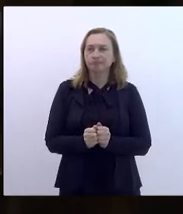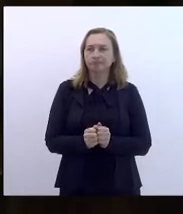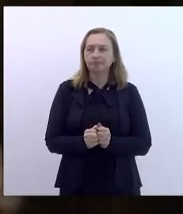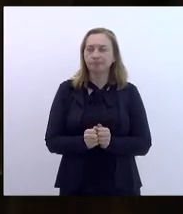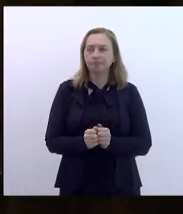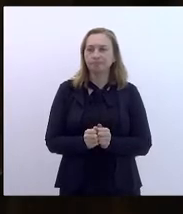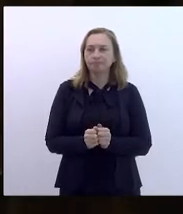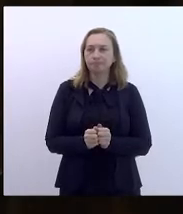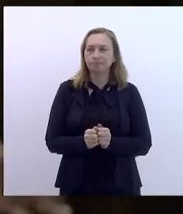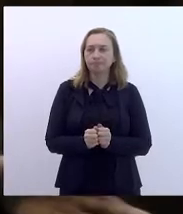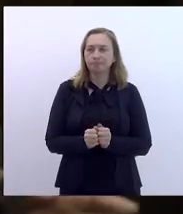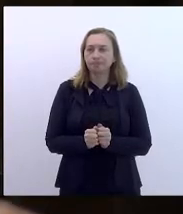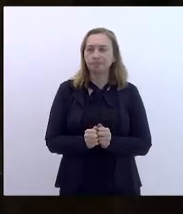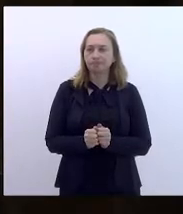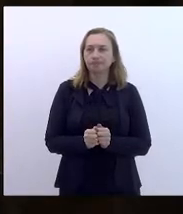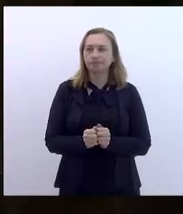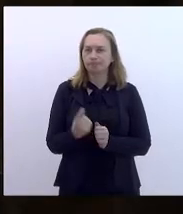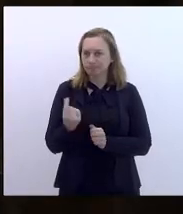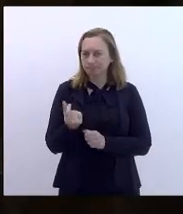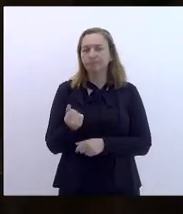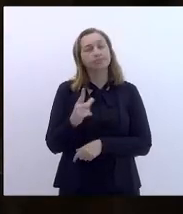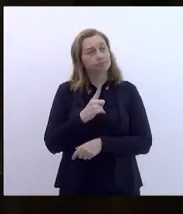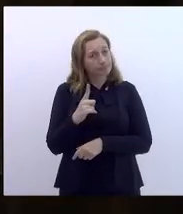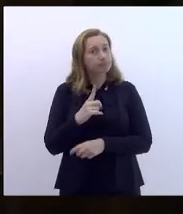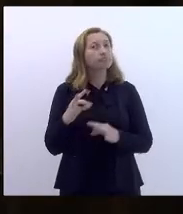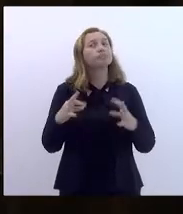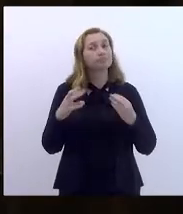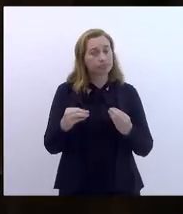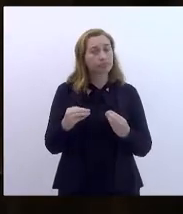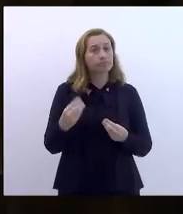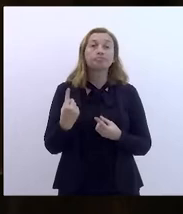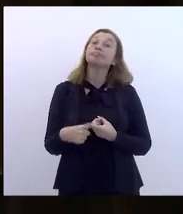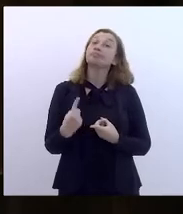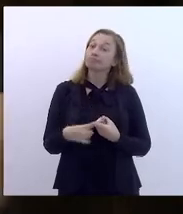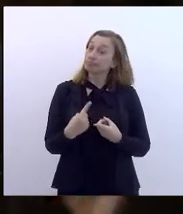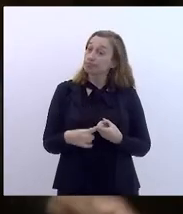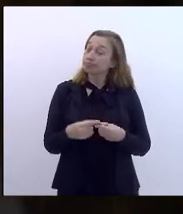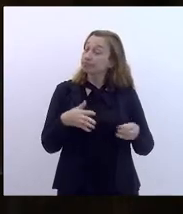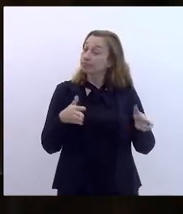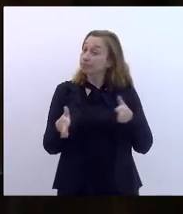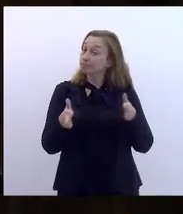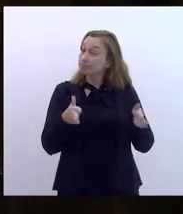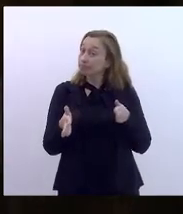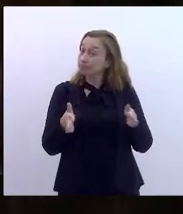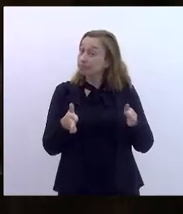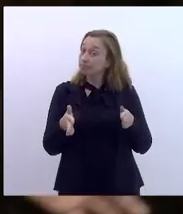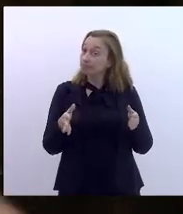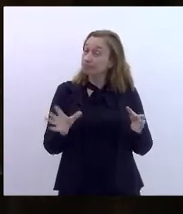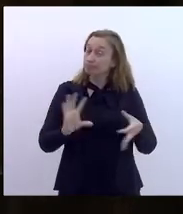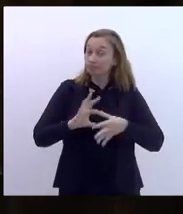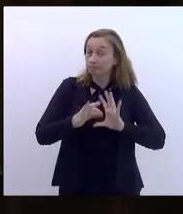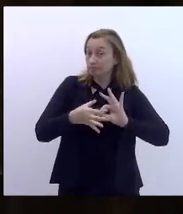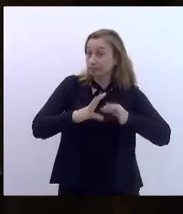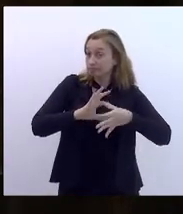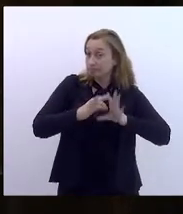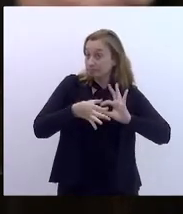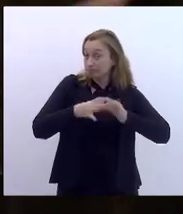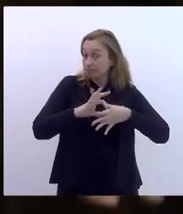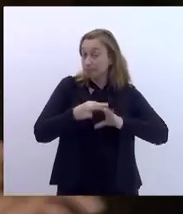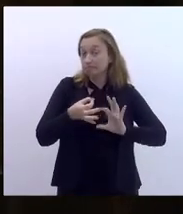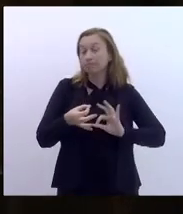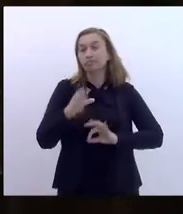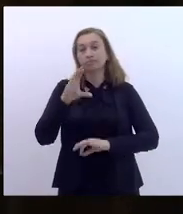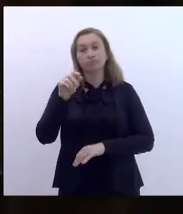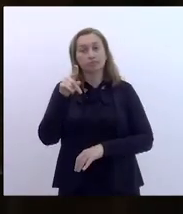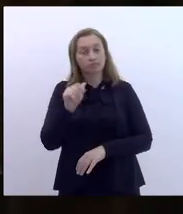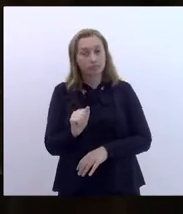que tinha que tinha grana para tudo isso porque tava naquele período das olimpíadas da